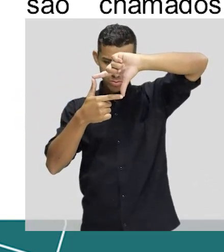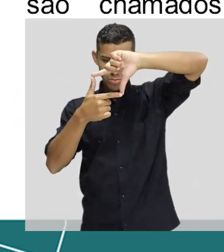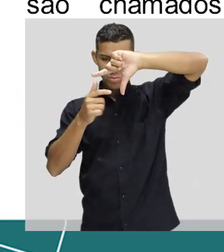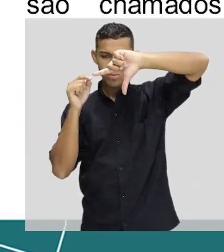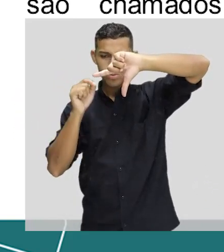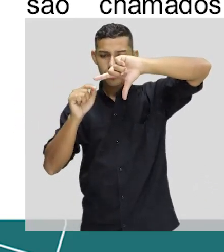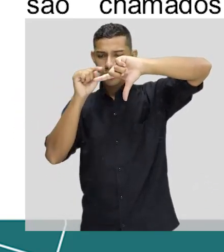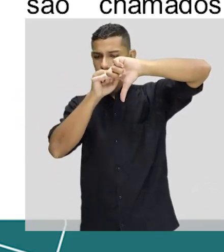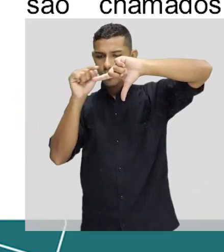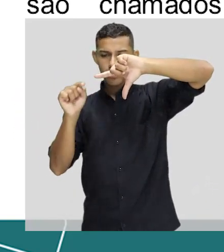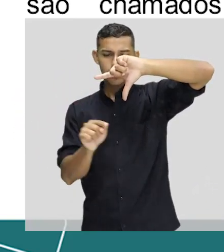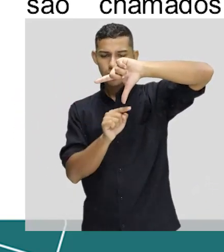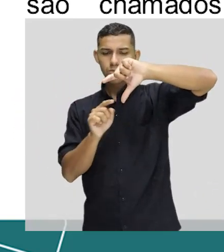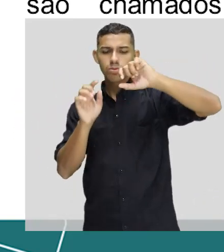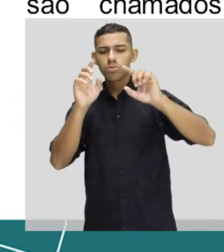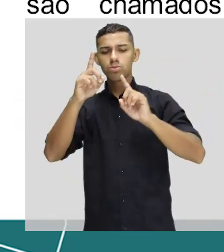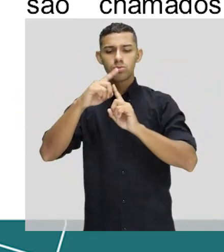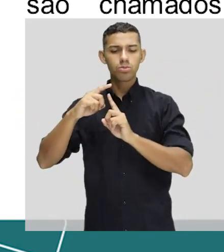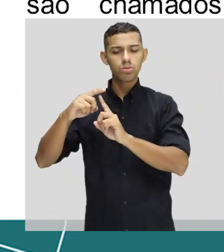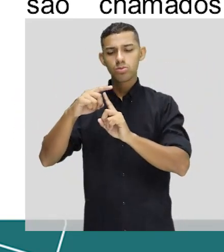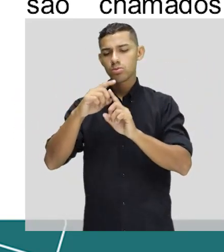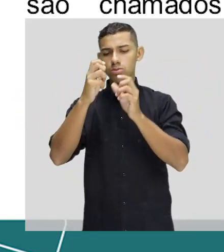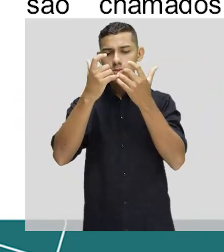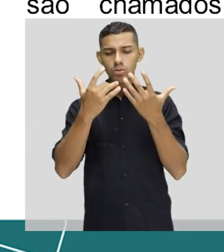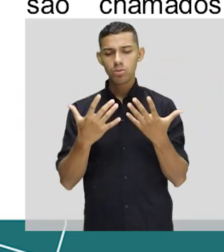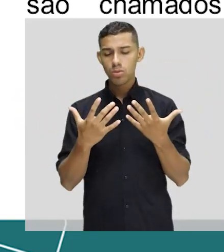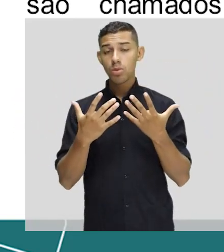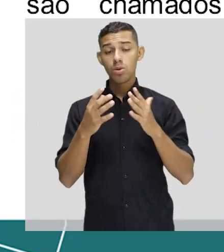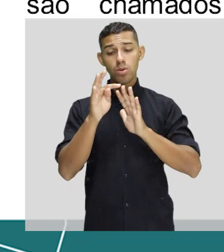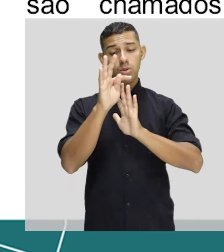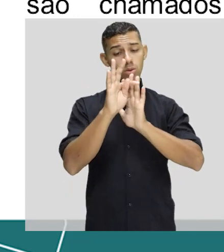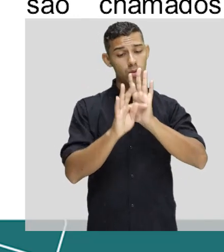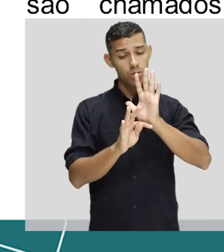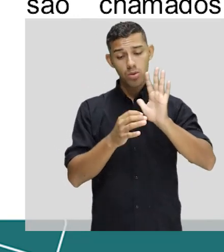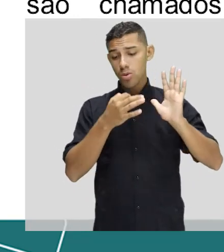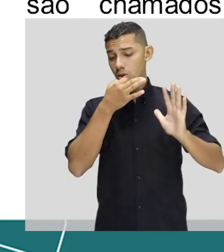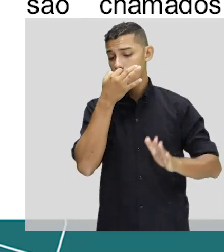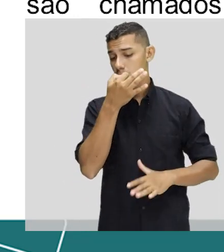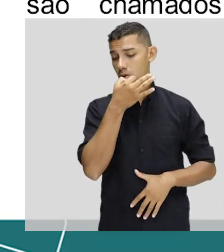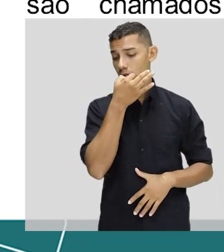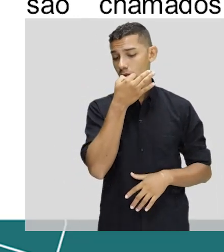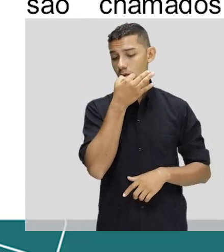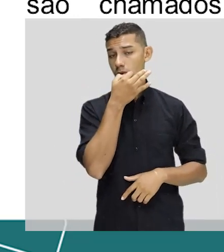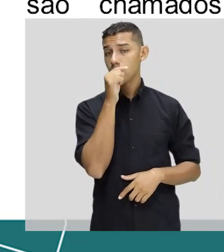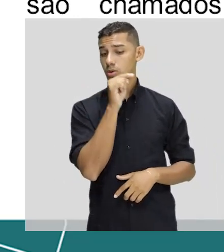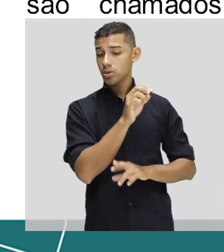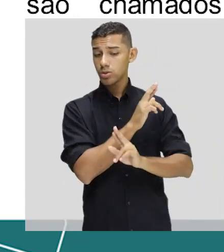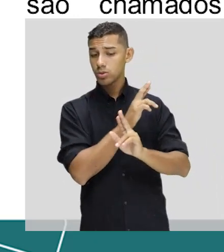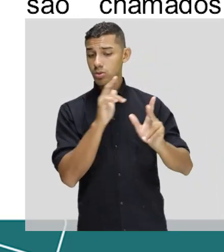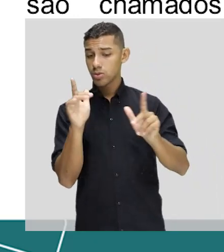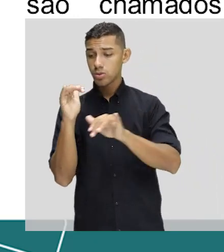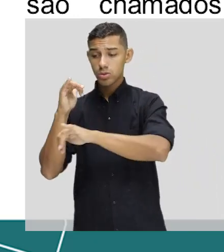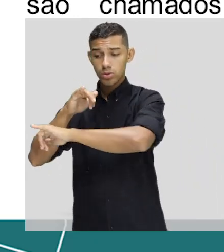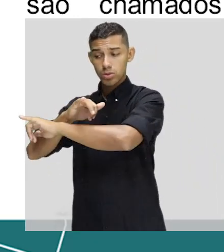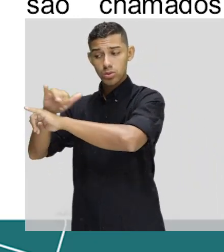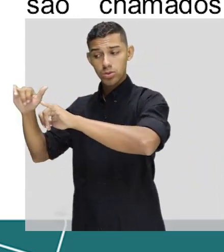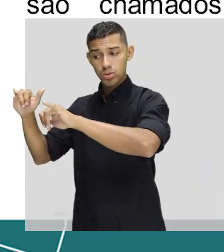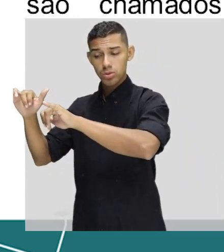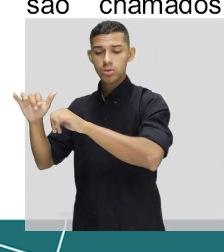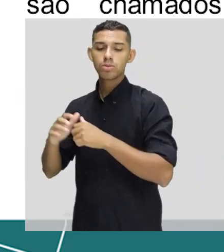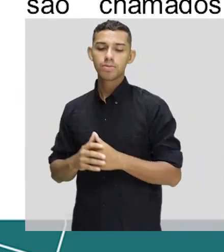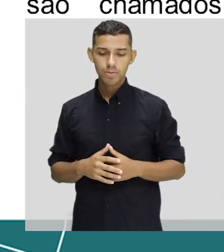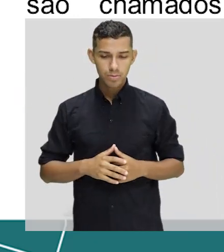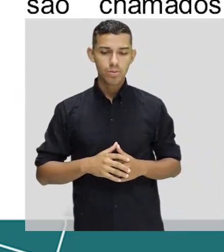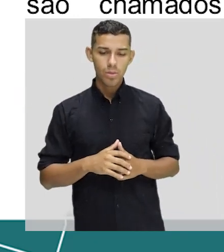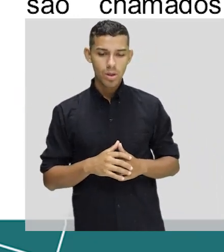ressaltar claramente que aquele texto é opinativo e não informativo. Então, fica bem claro que ali é a opinião do